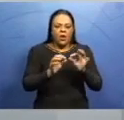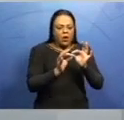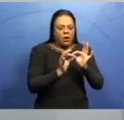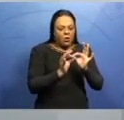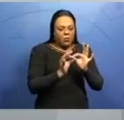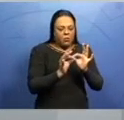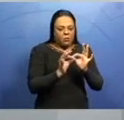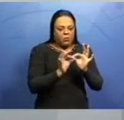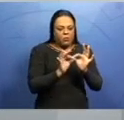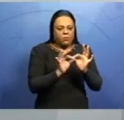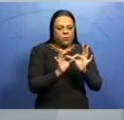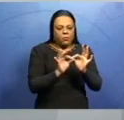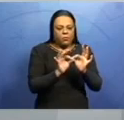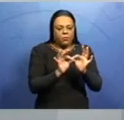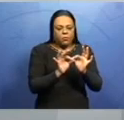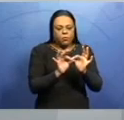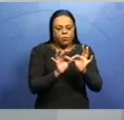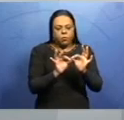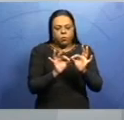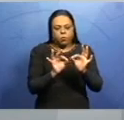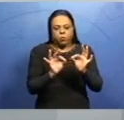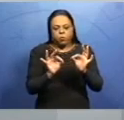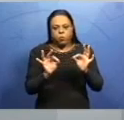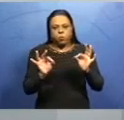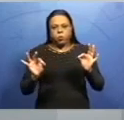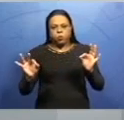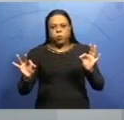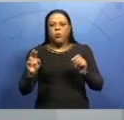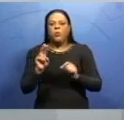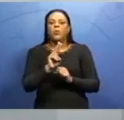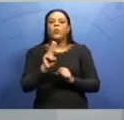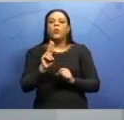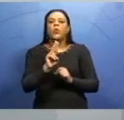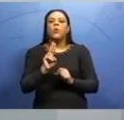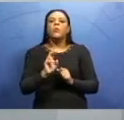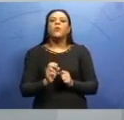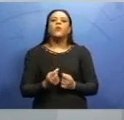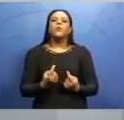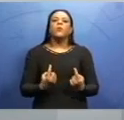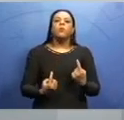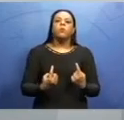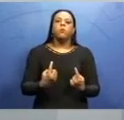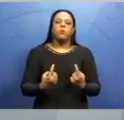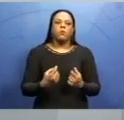Comprimento. Qual o nome da unidade de medida? Nós acabamos de ver.